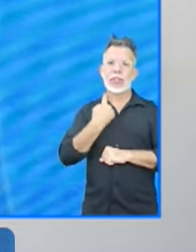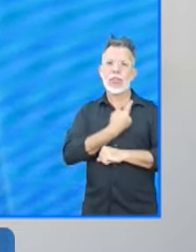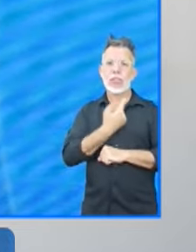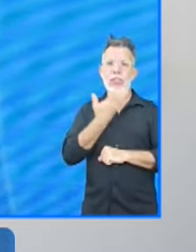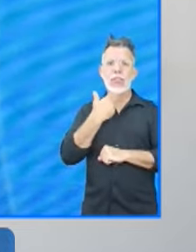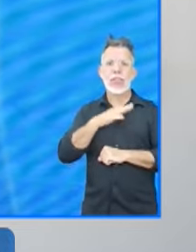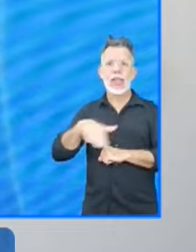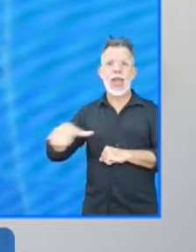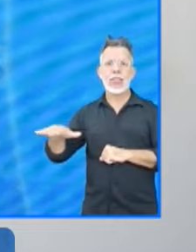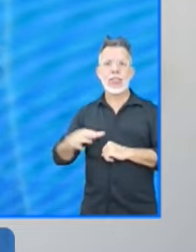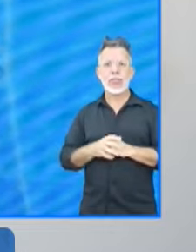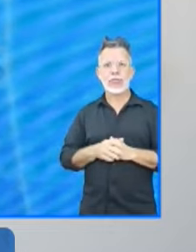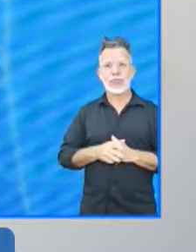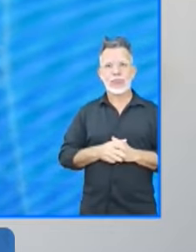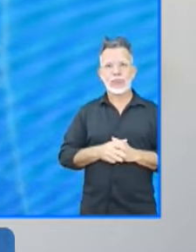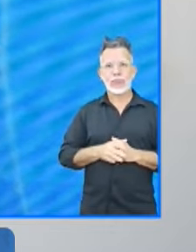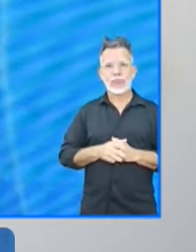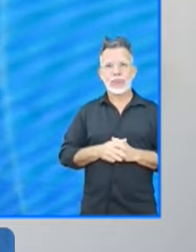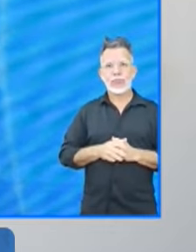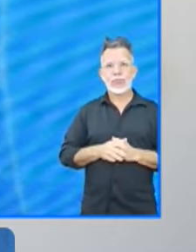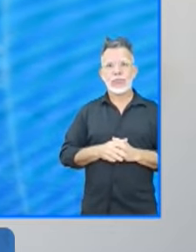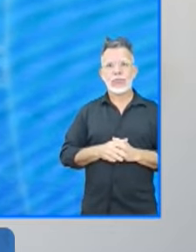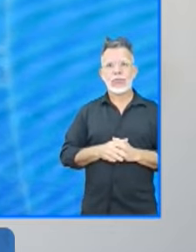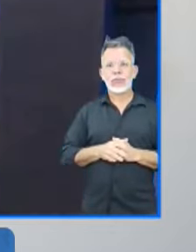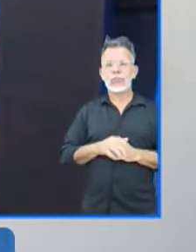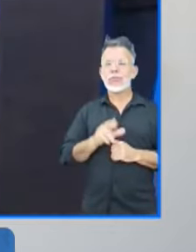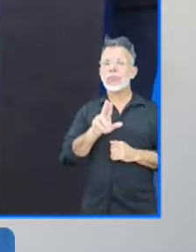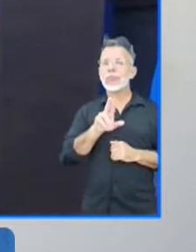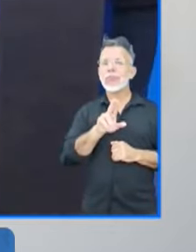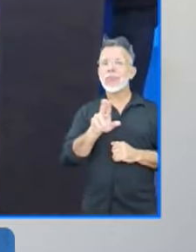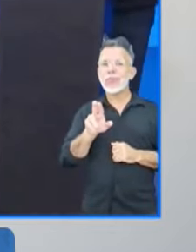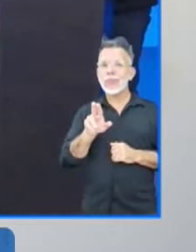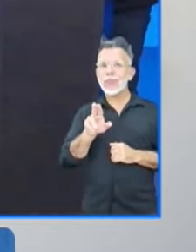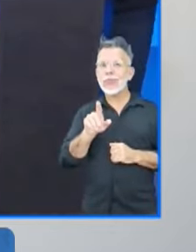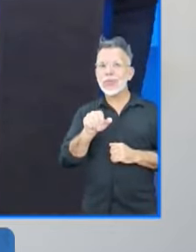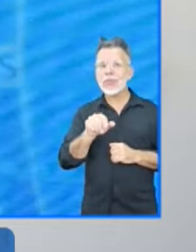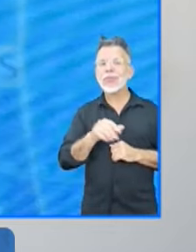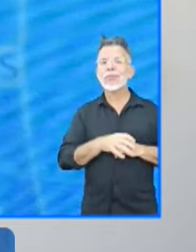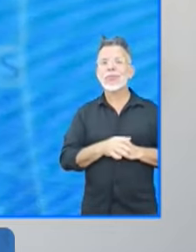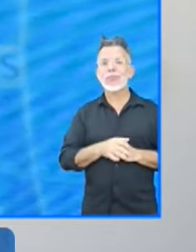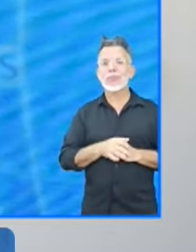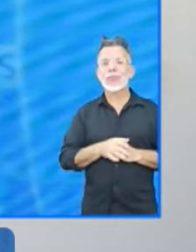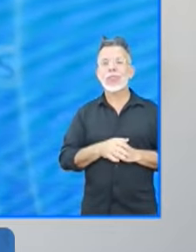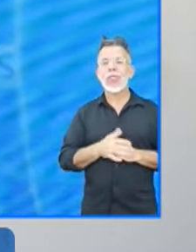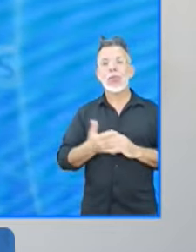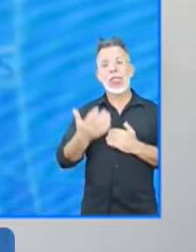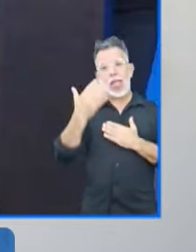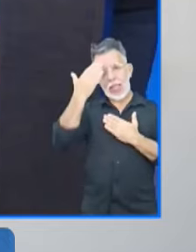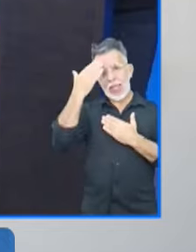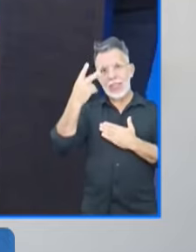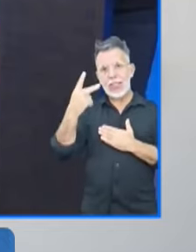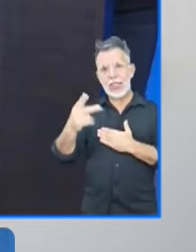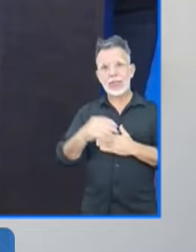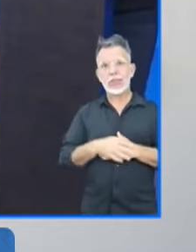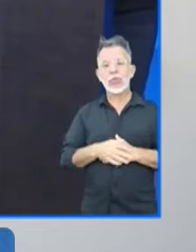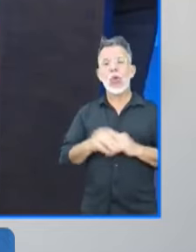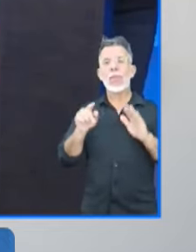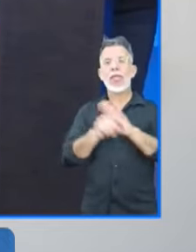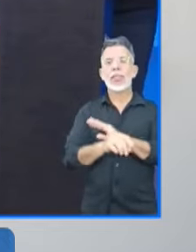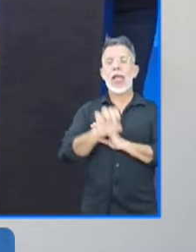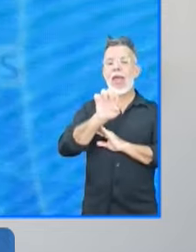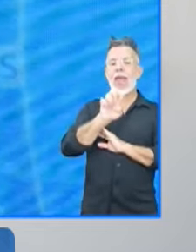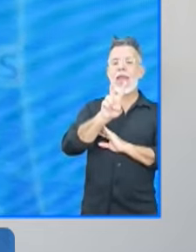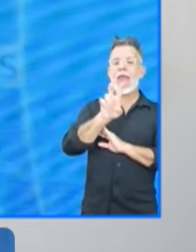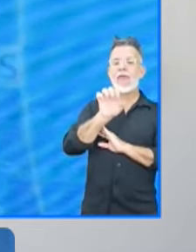que, independente do resultado que essa pesquisa Datafolha vai trazer, o que é importante a gente mensurar